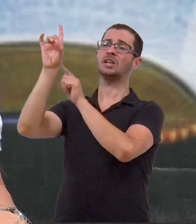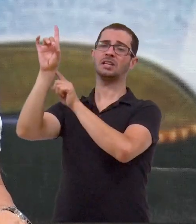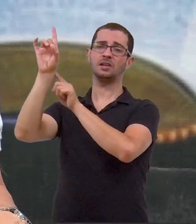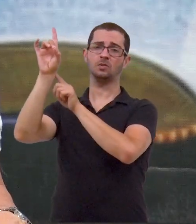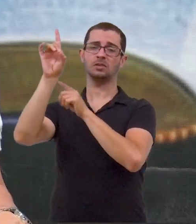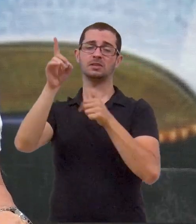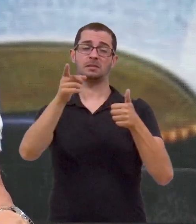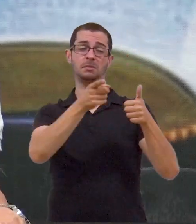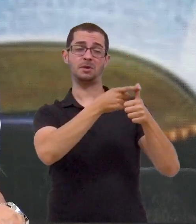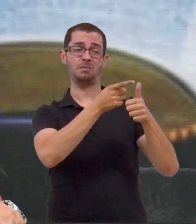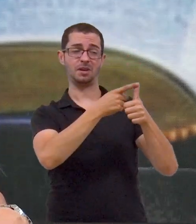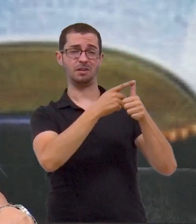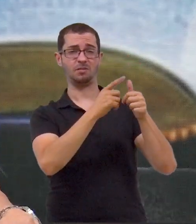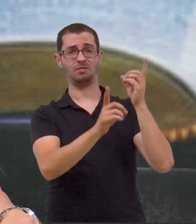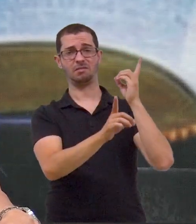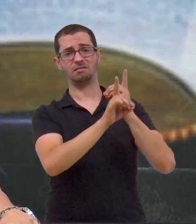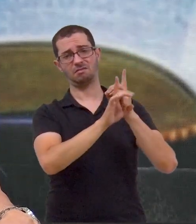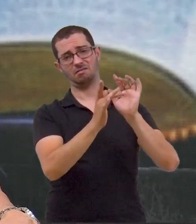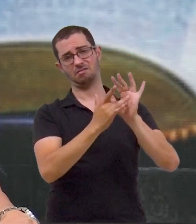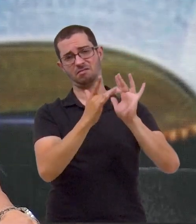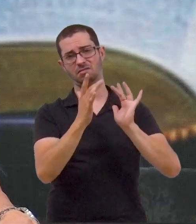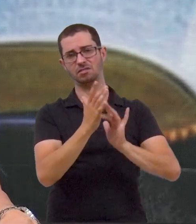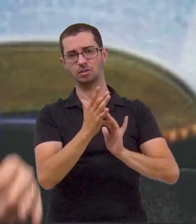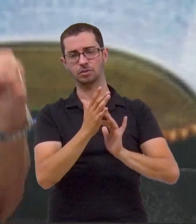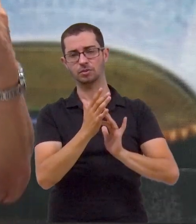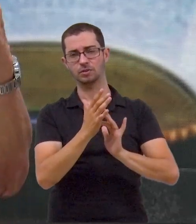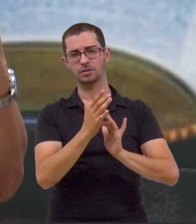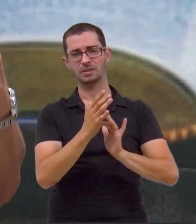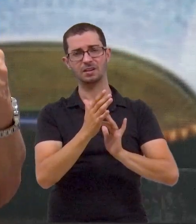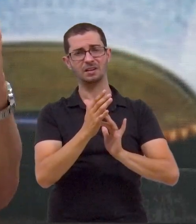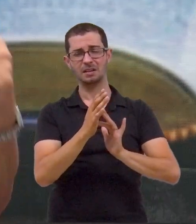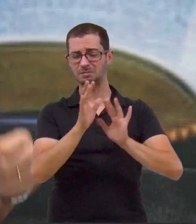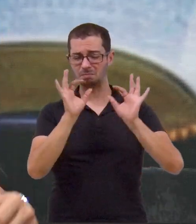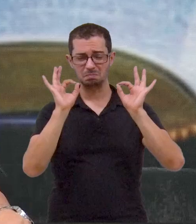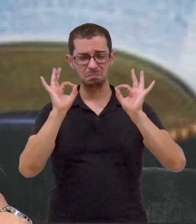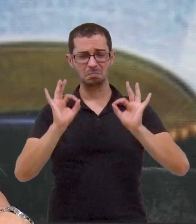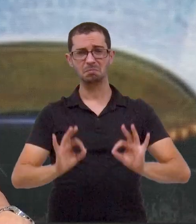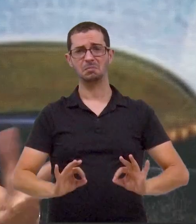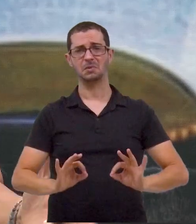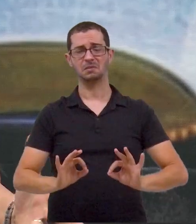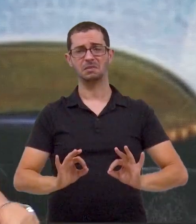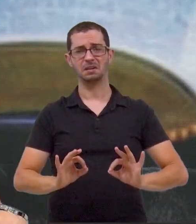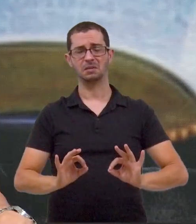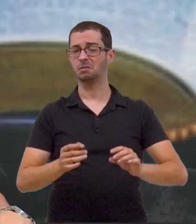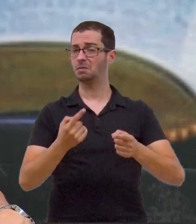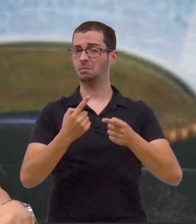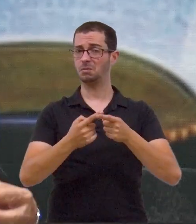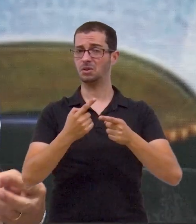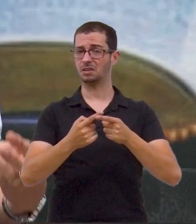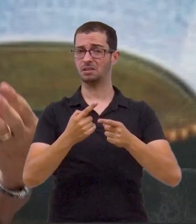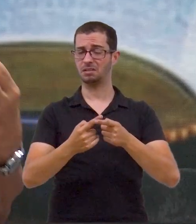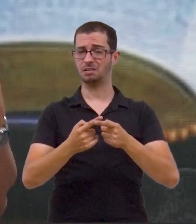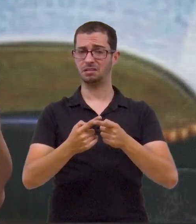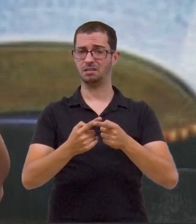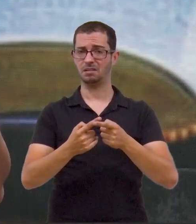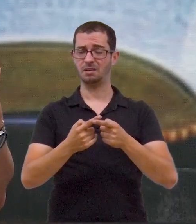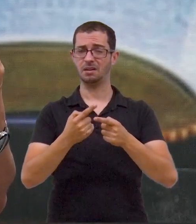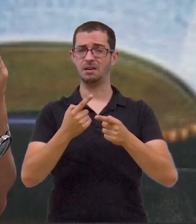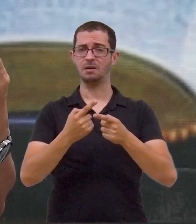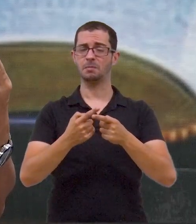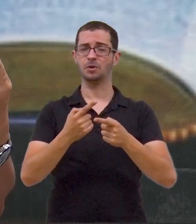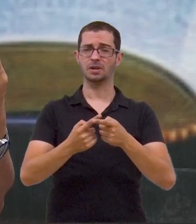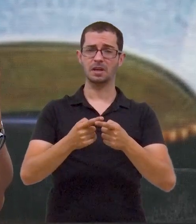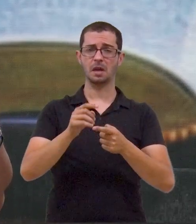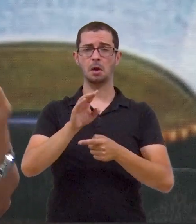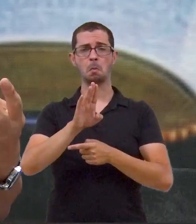exclusivo isto. É radical. Por quê? Porque nem